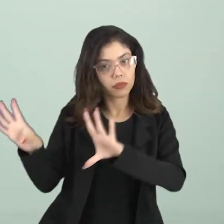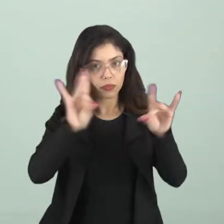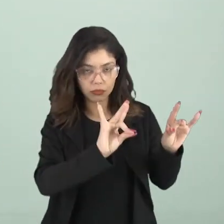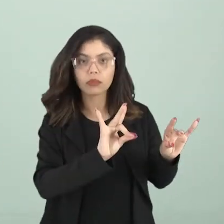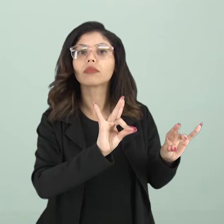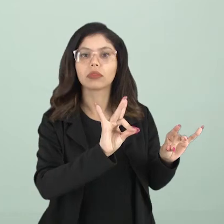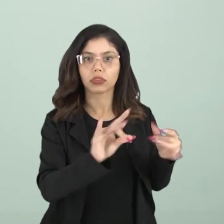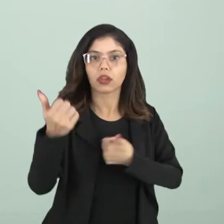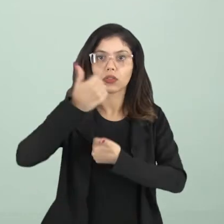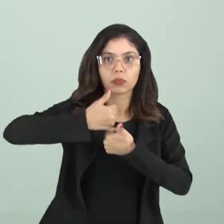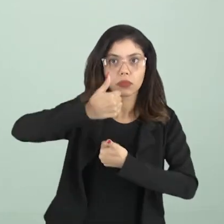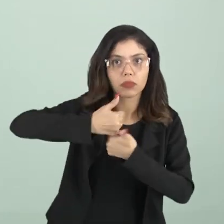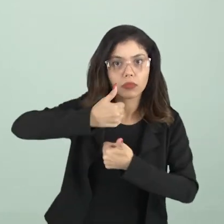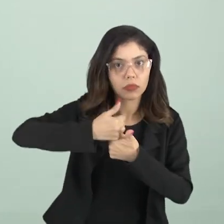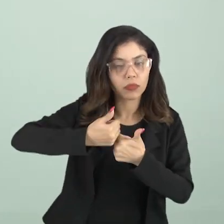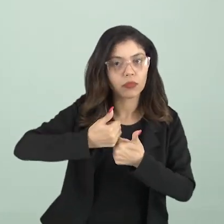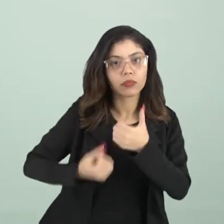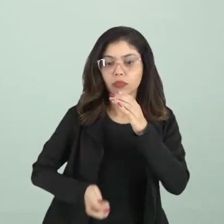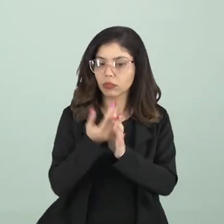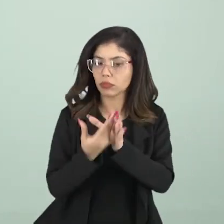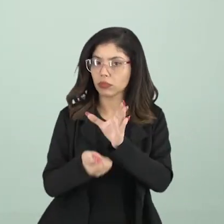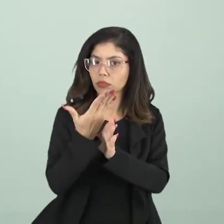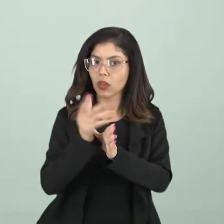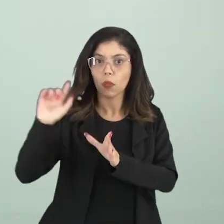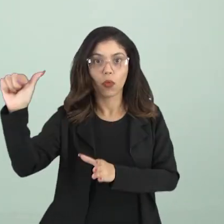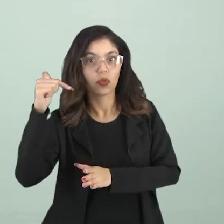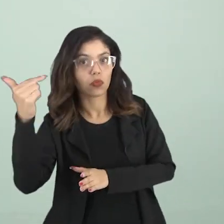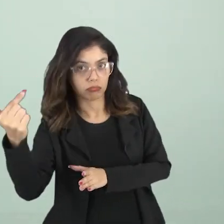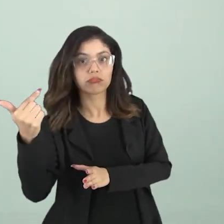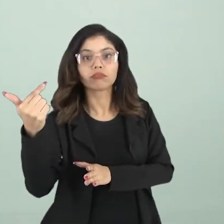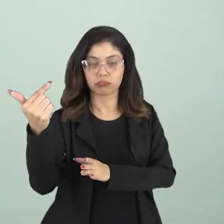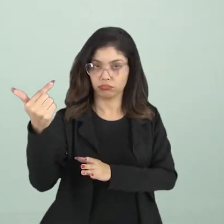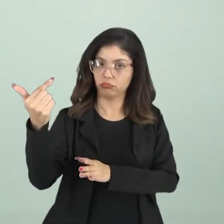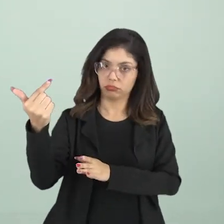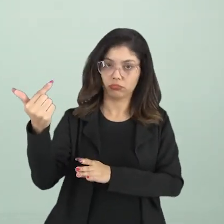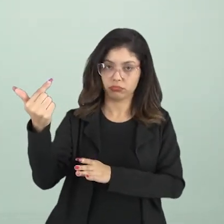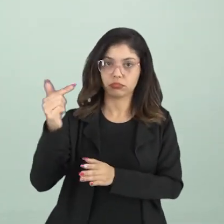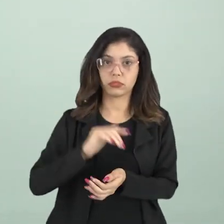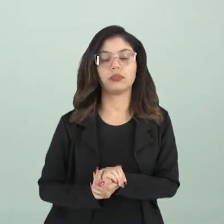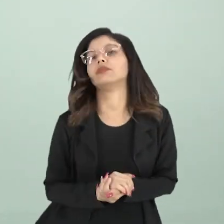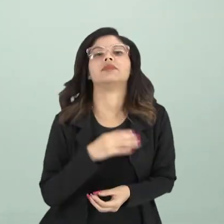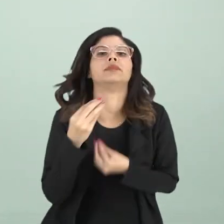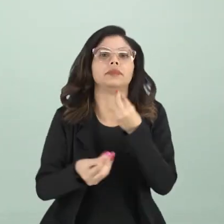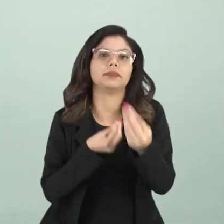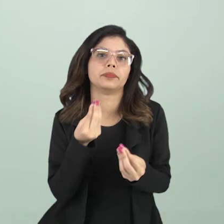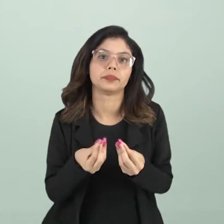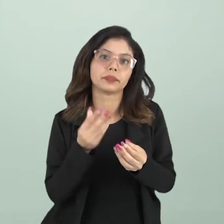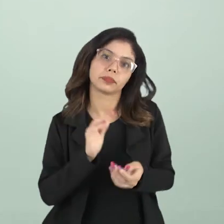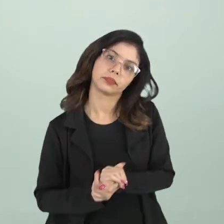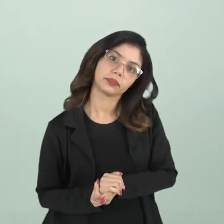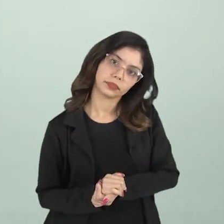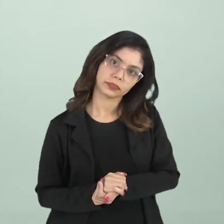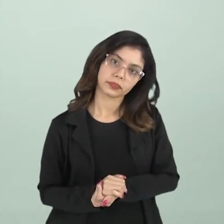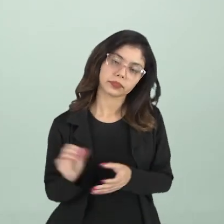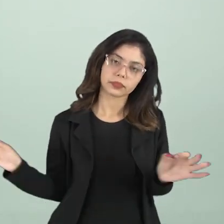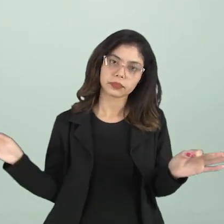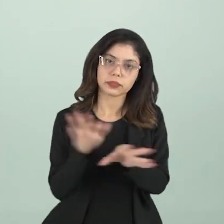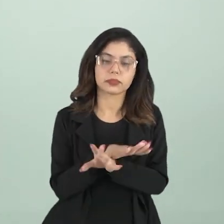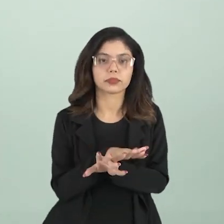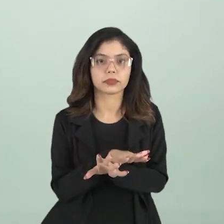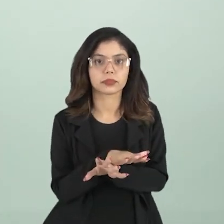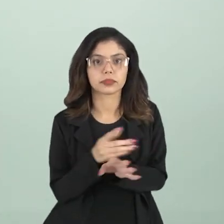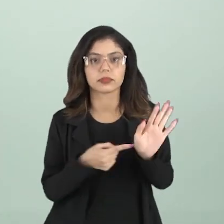à substituição de um modo de produção por um outro modo de produção, como a própria história ela